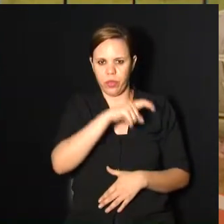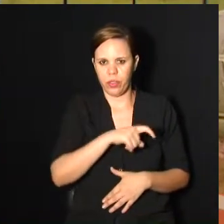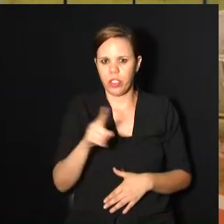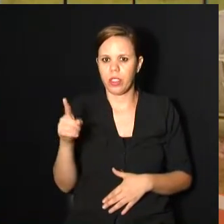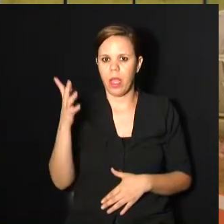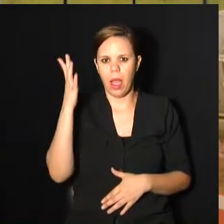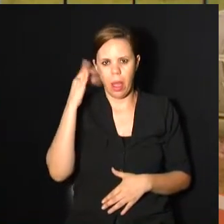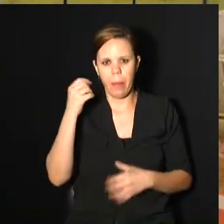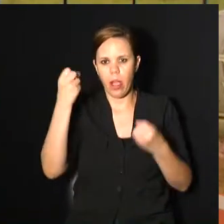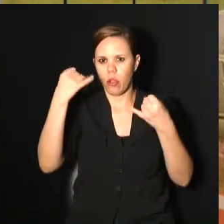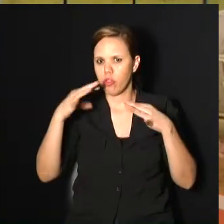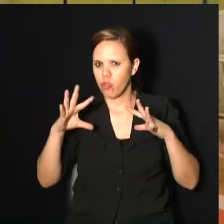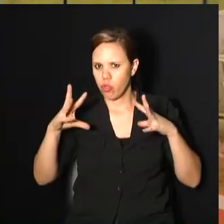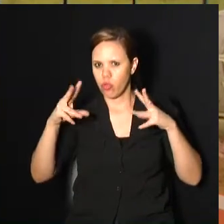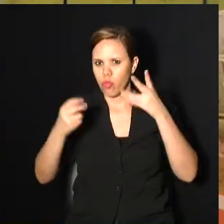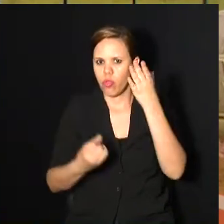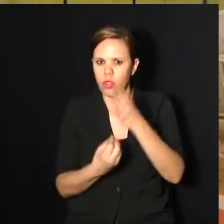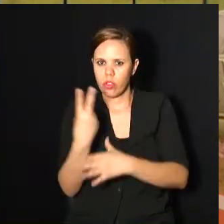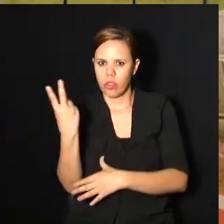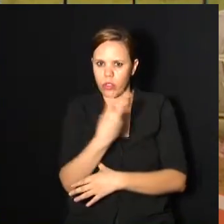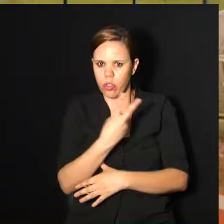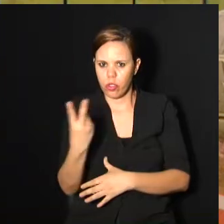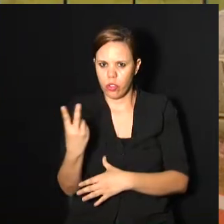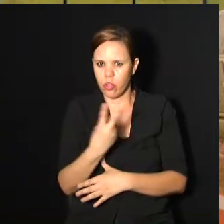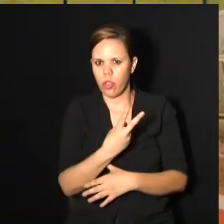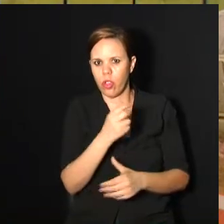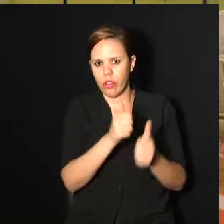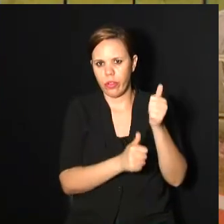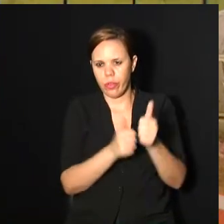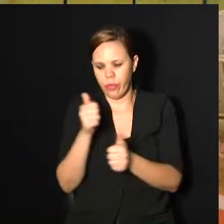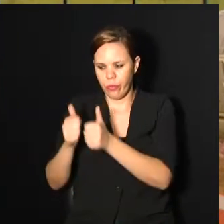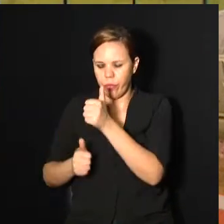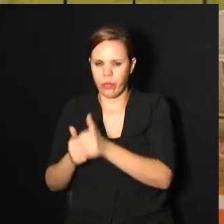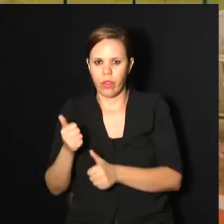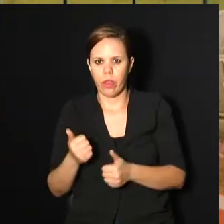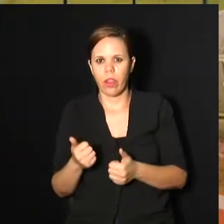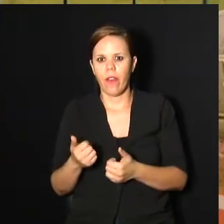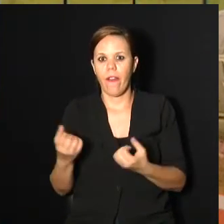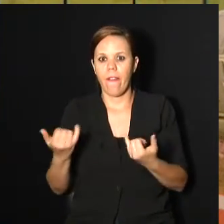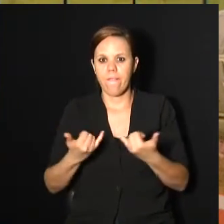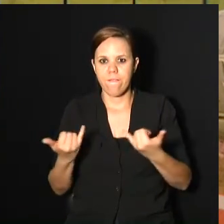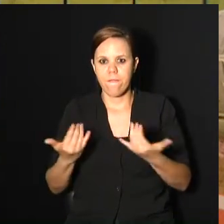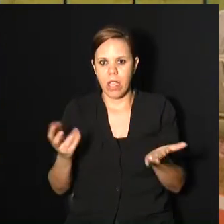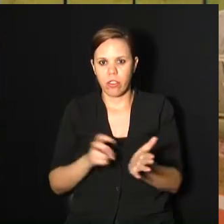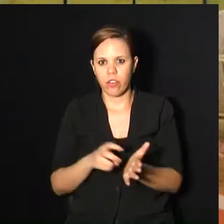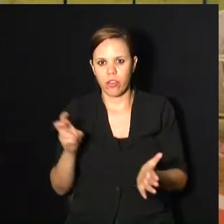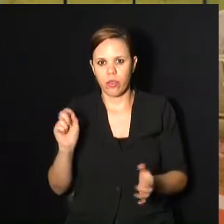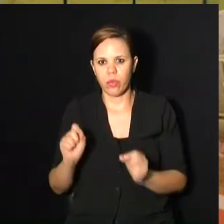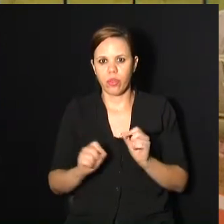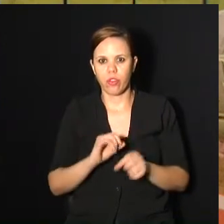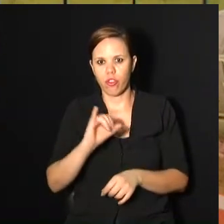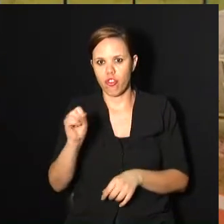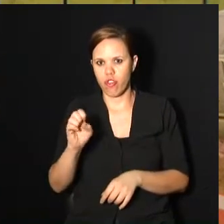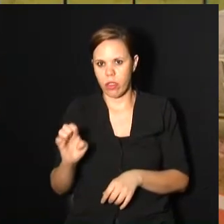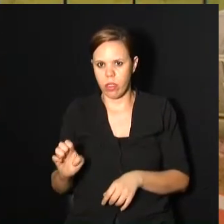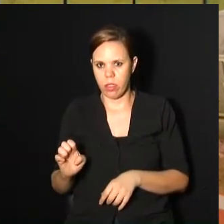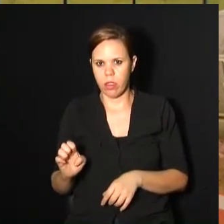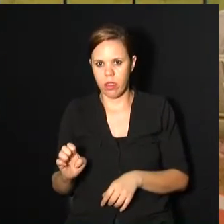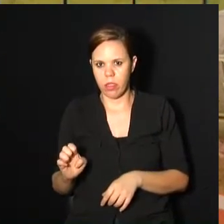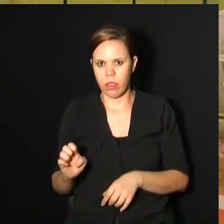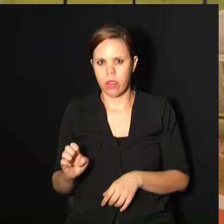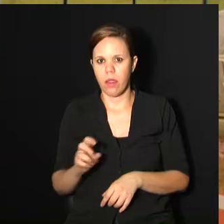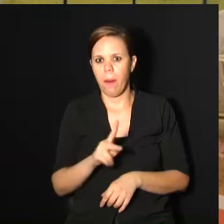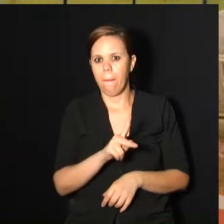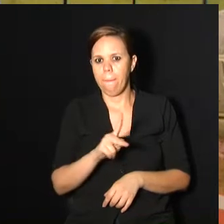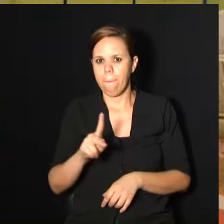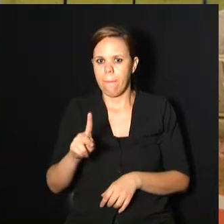que amanhã a gente conta a história dessas duas partidas. Informação agora pela manhã. José Armando Abdala